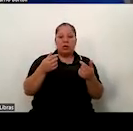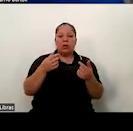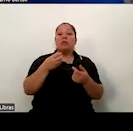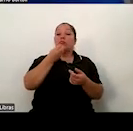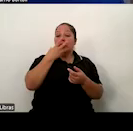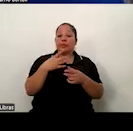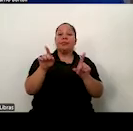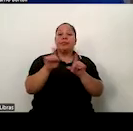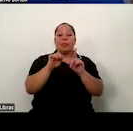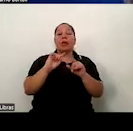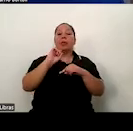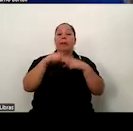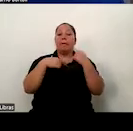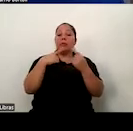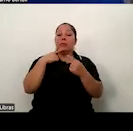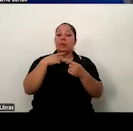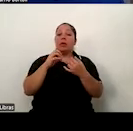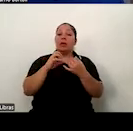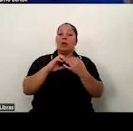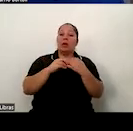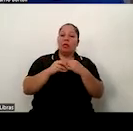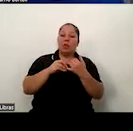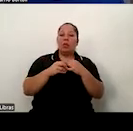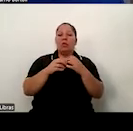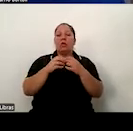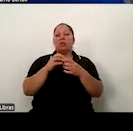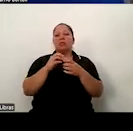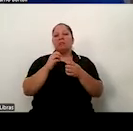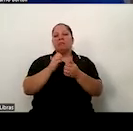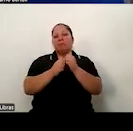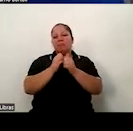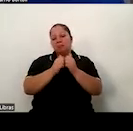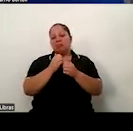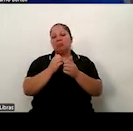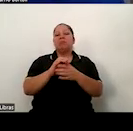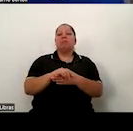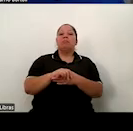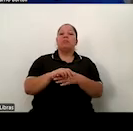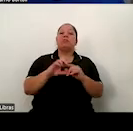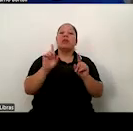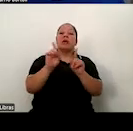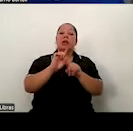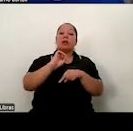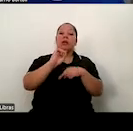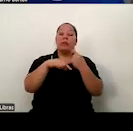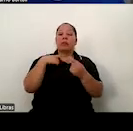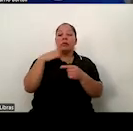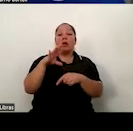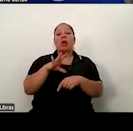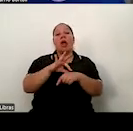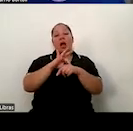aqui nesse topo aqui, principalmente a carne vermelha, a carne branca, que seriam as carnes de aves, os peixes e os